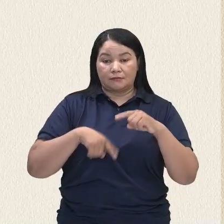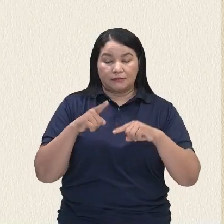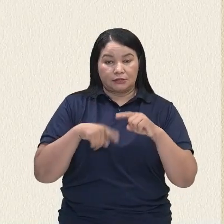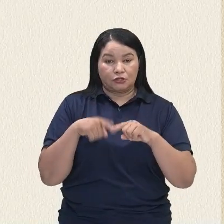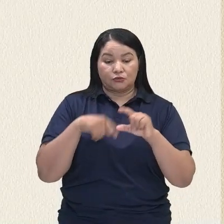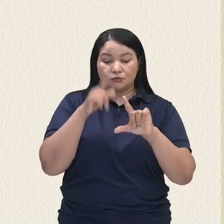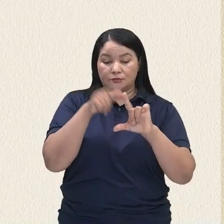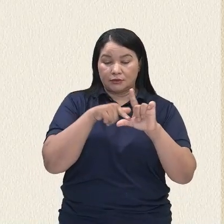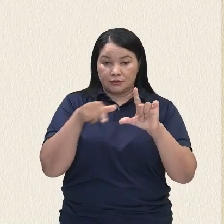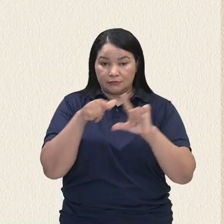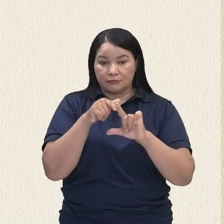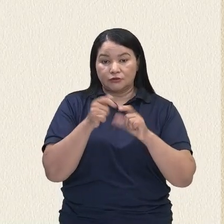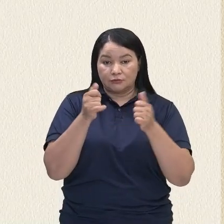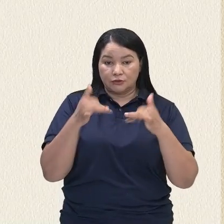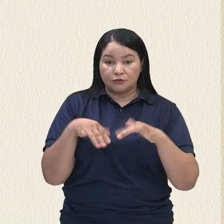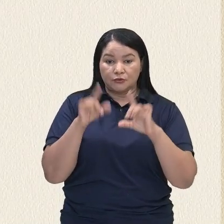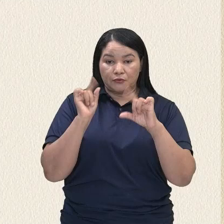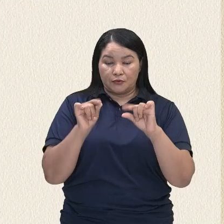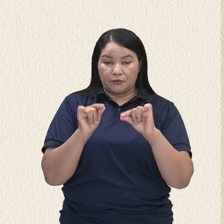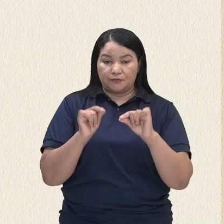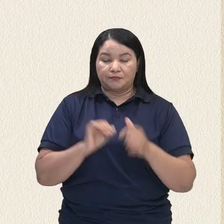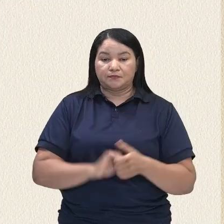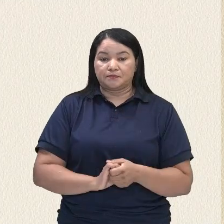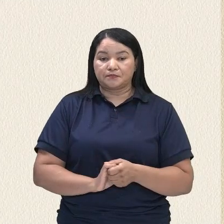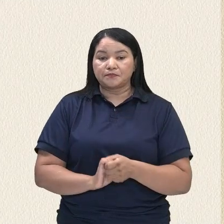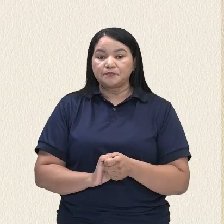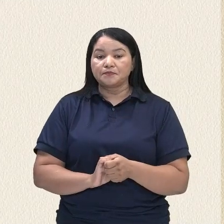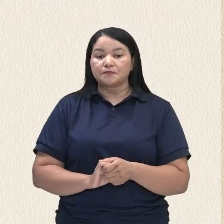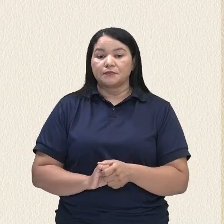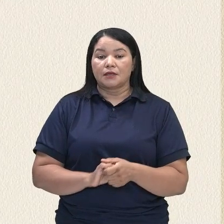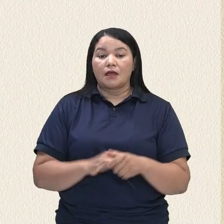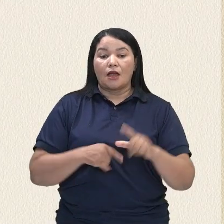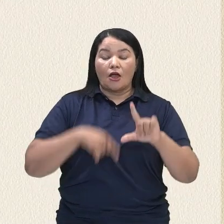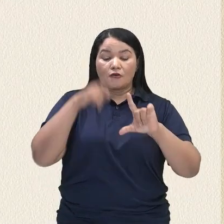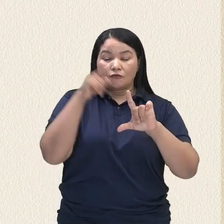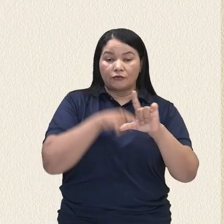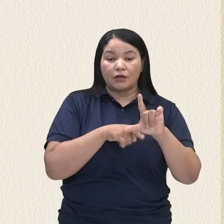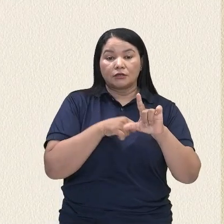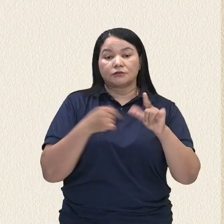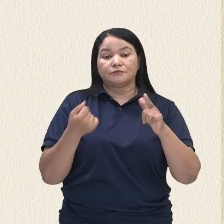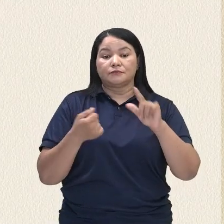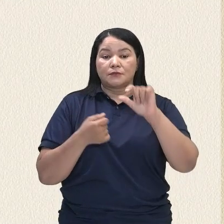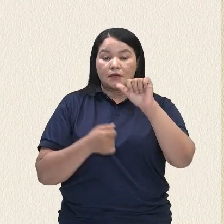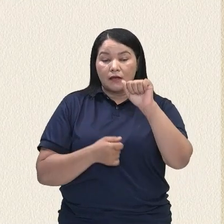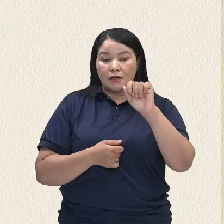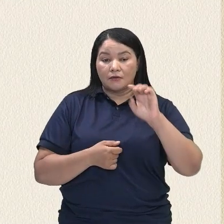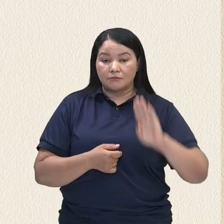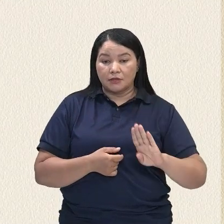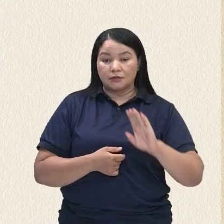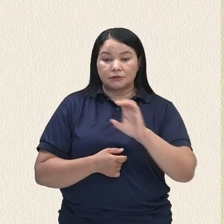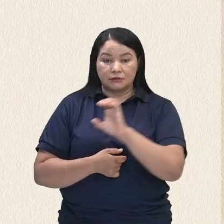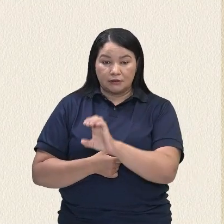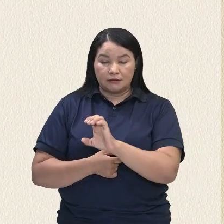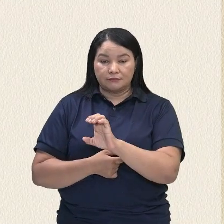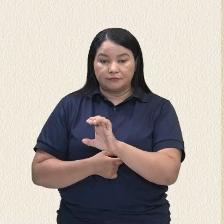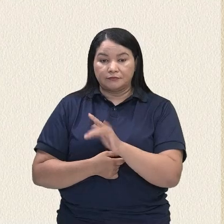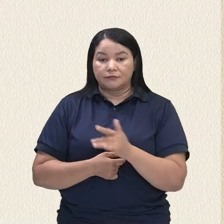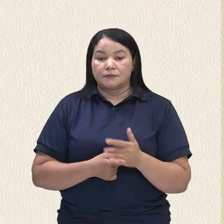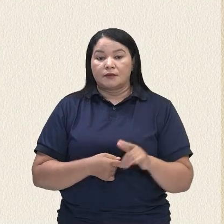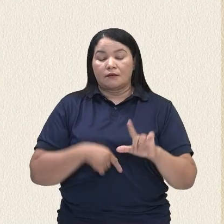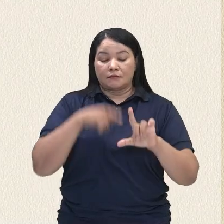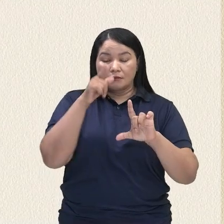Vamos destacar os seguintes elementos de um triângulo: vértices, pontos A, B e C.